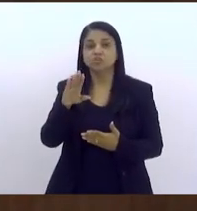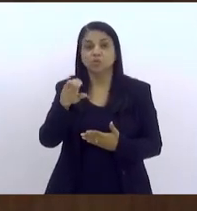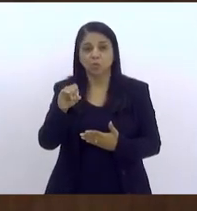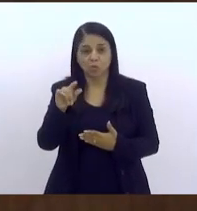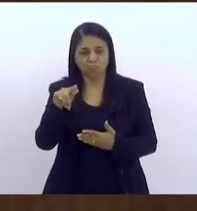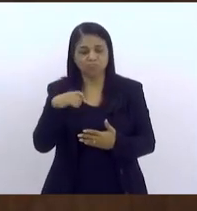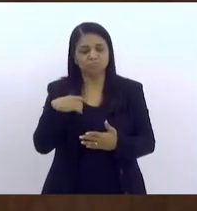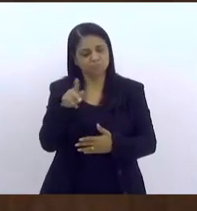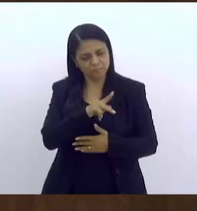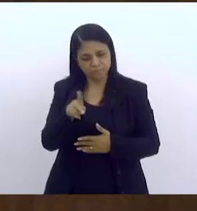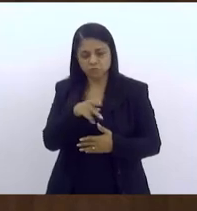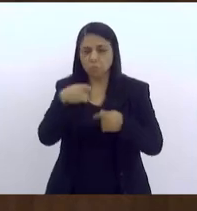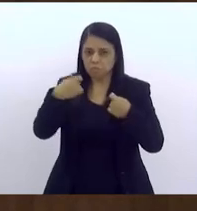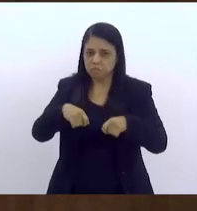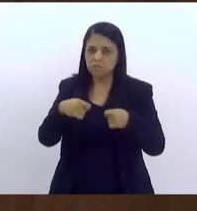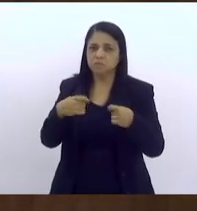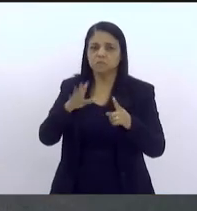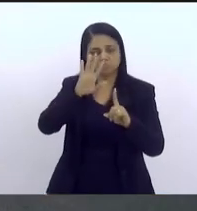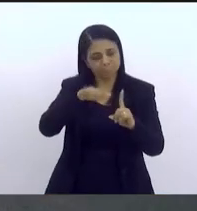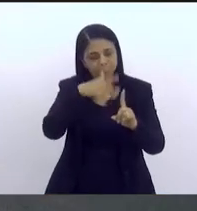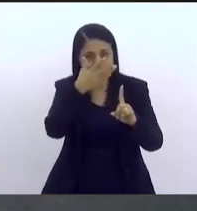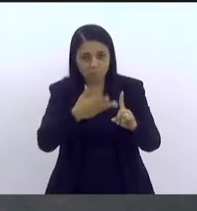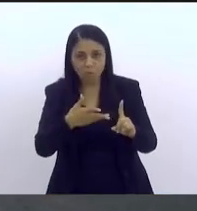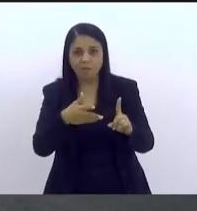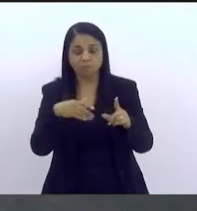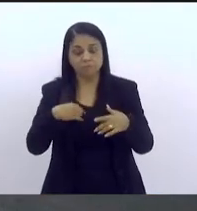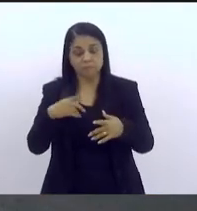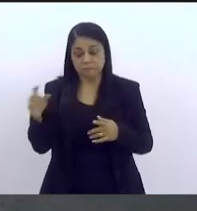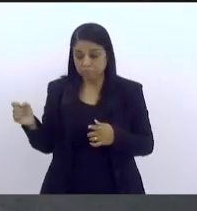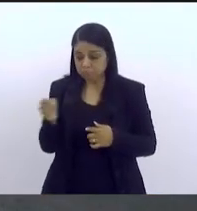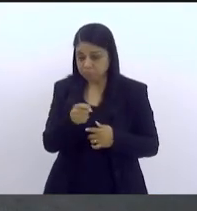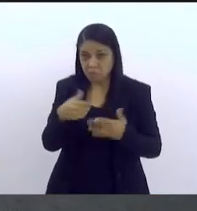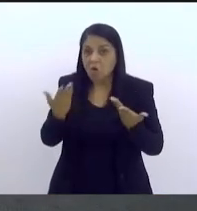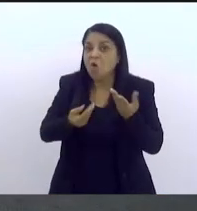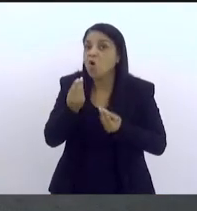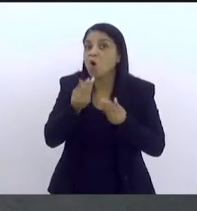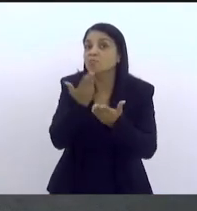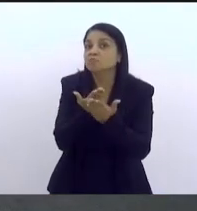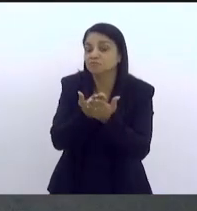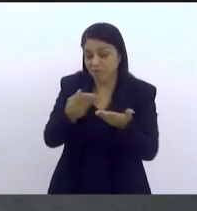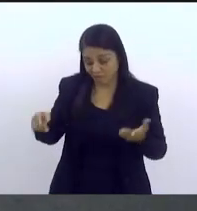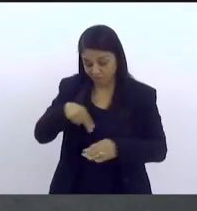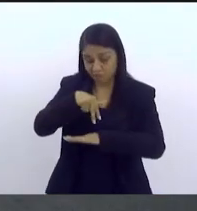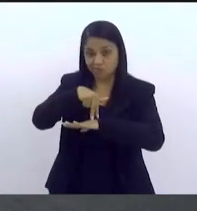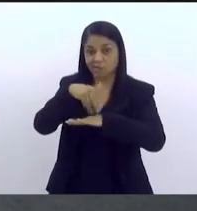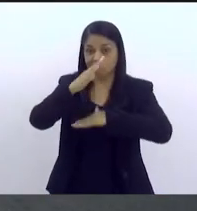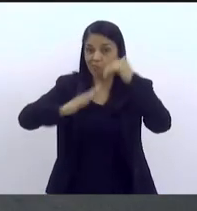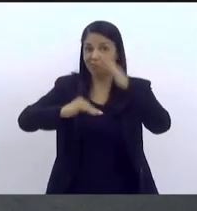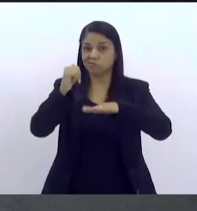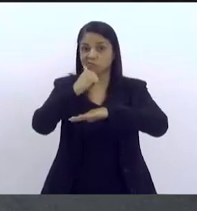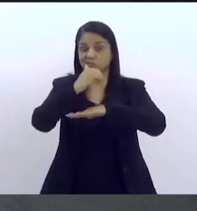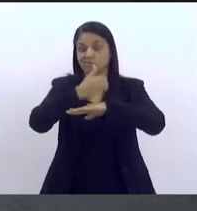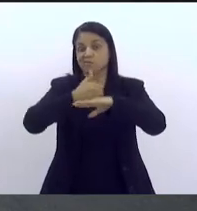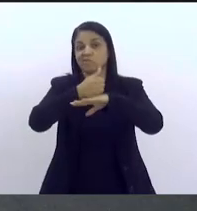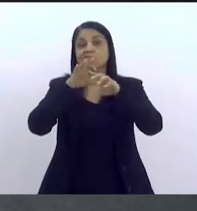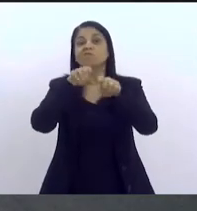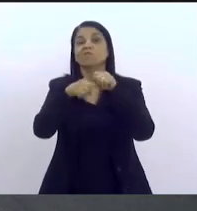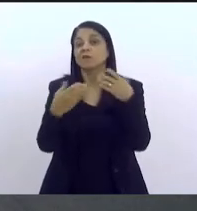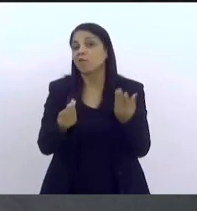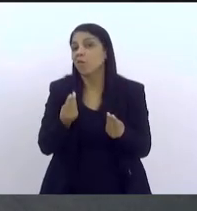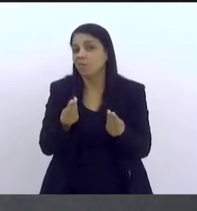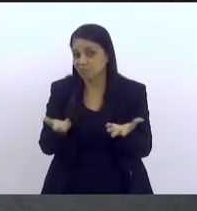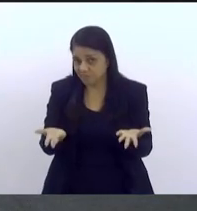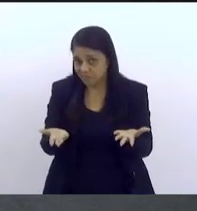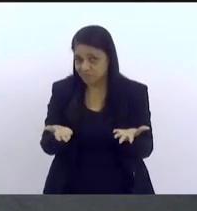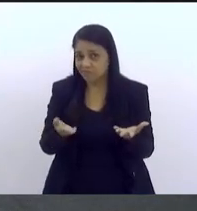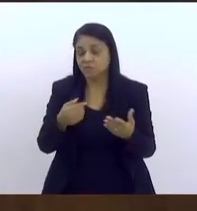privilegiado sem ele eu não estaria aqui nenhum de nós estaríamos aqui pode ter certeza disso Bom como conselheiro tutelar eu